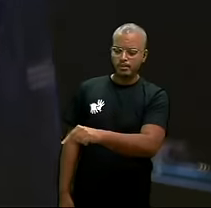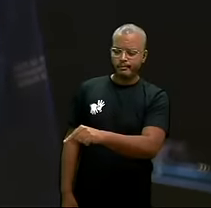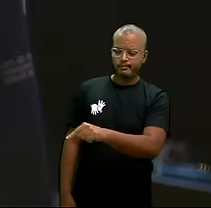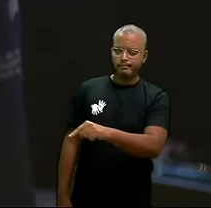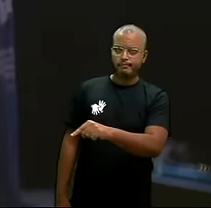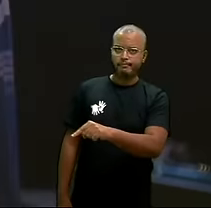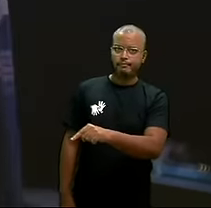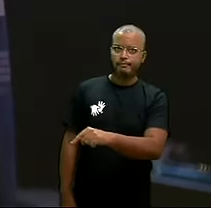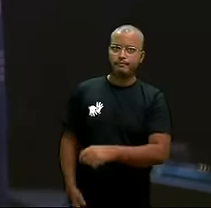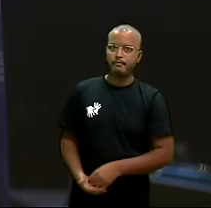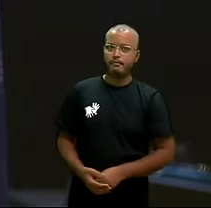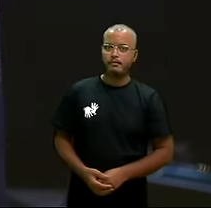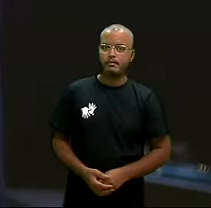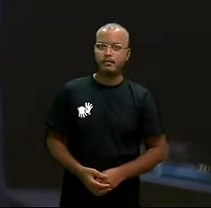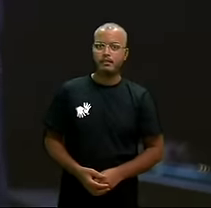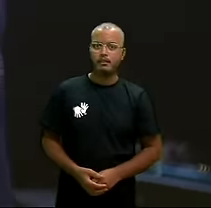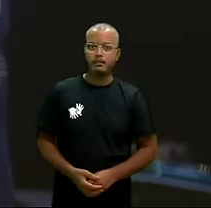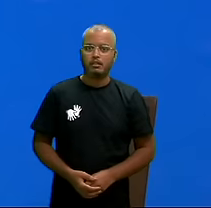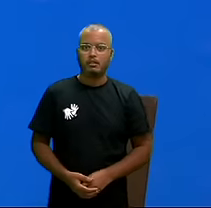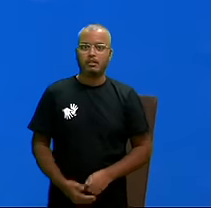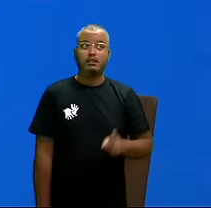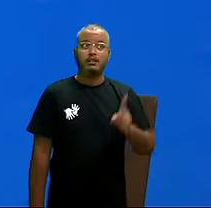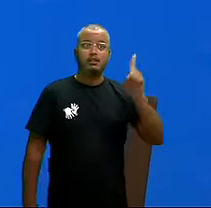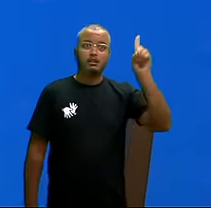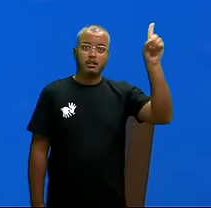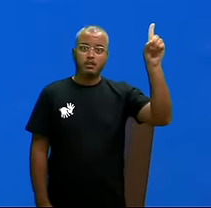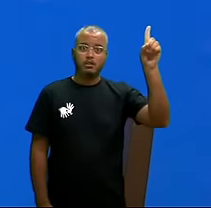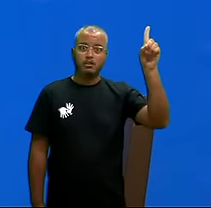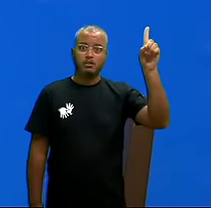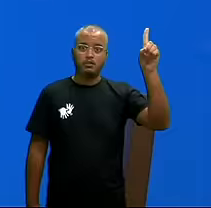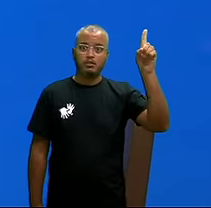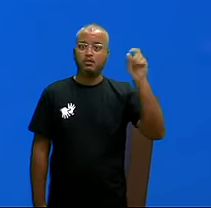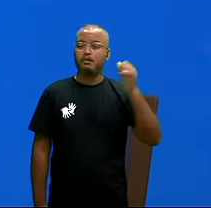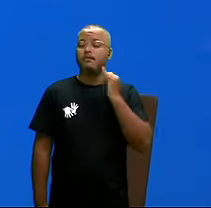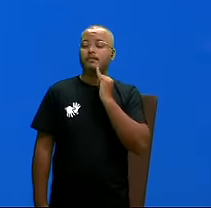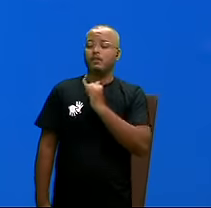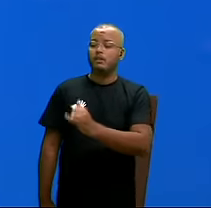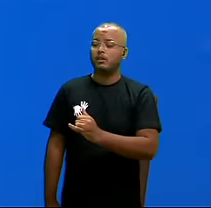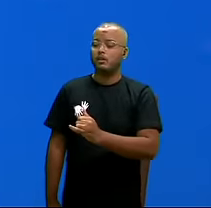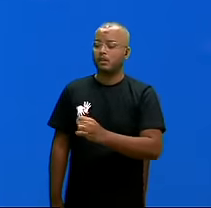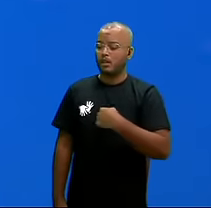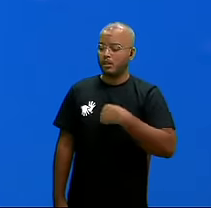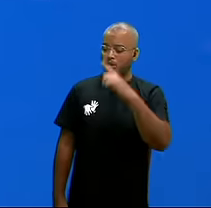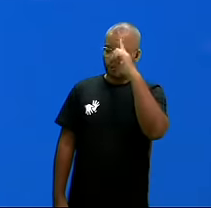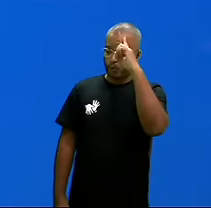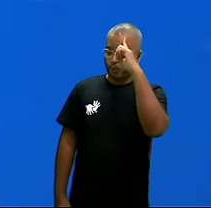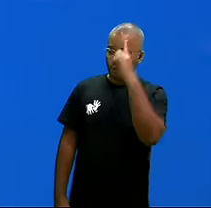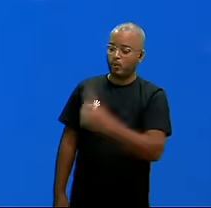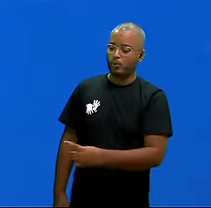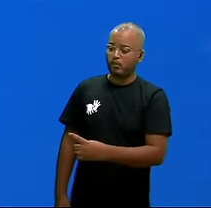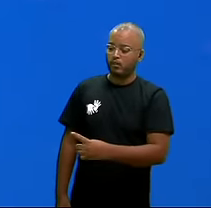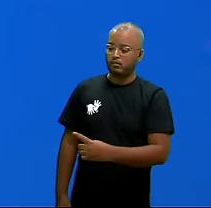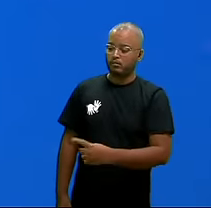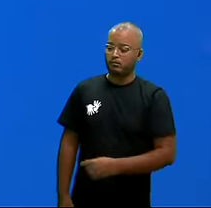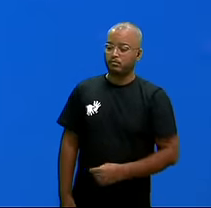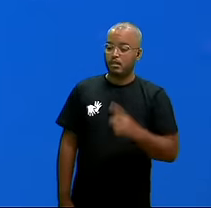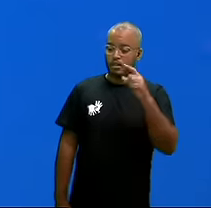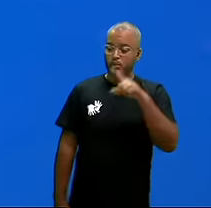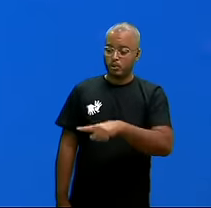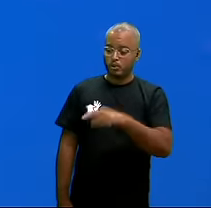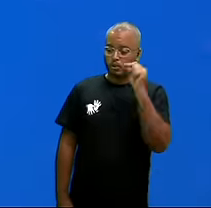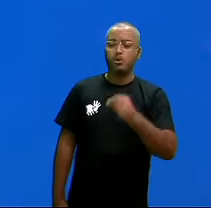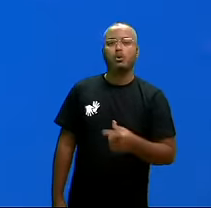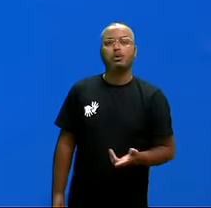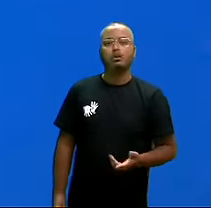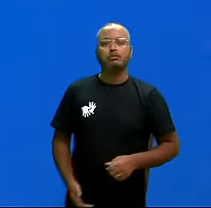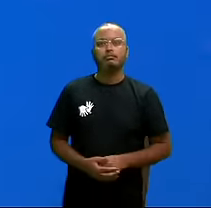Percebe que Deus não disse: não fui eu que capacitei a você? Deus disse: não fui eu que te ordenei. Tem a ver com ordem, tem a ver com decisão, tem a ver com escolha.